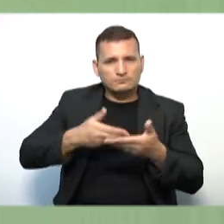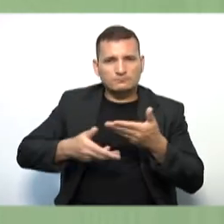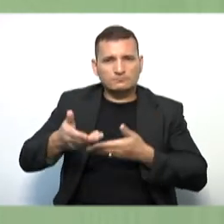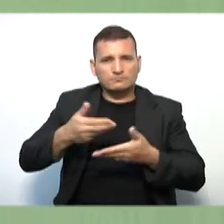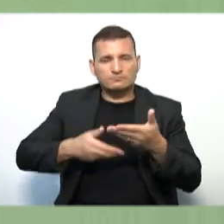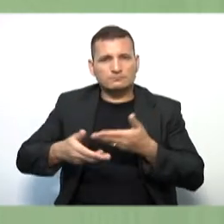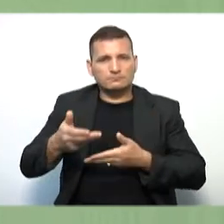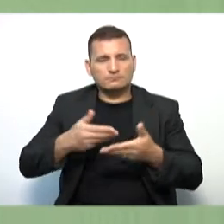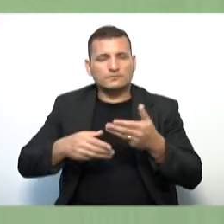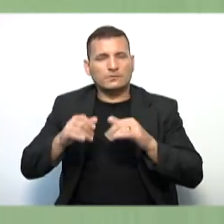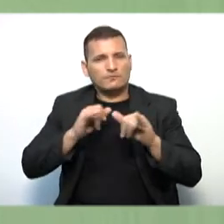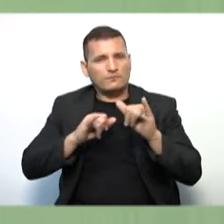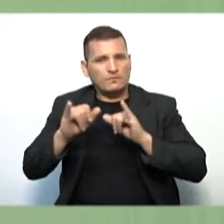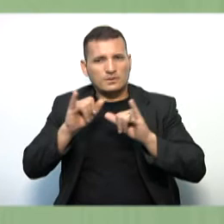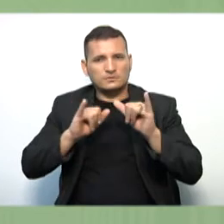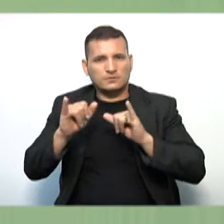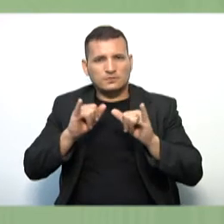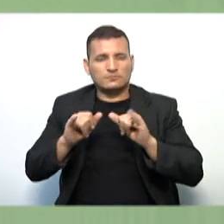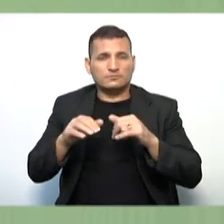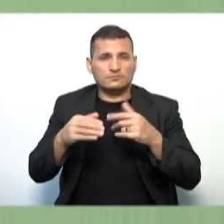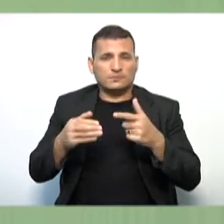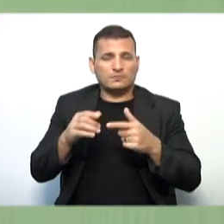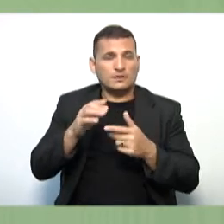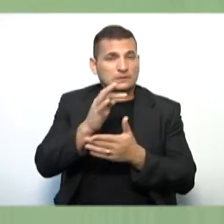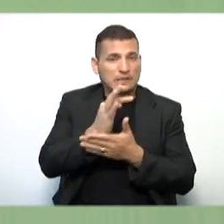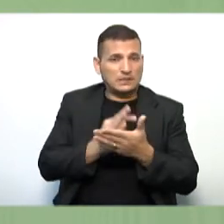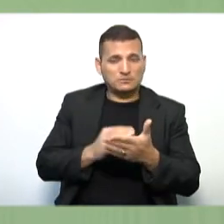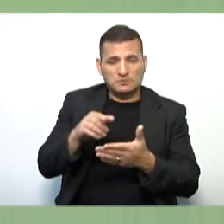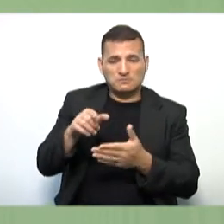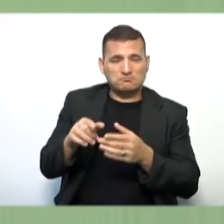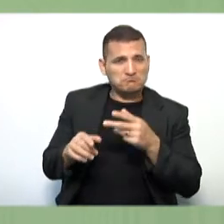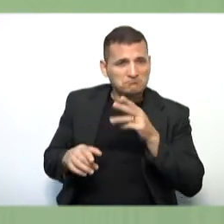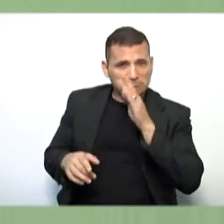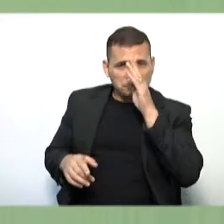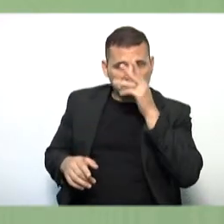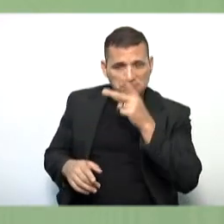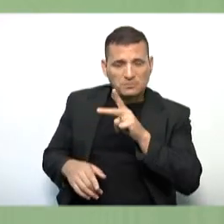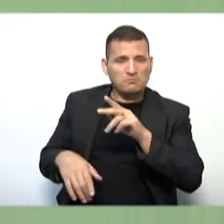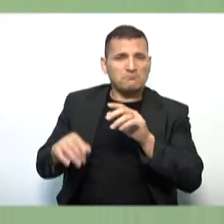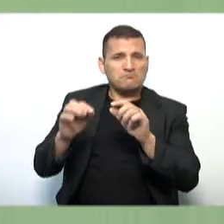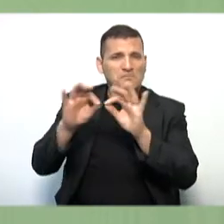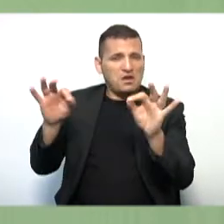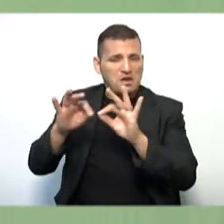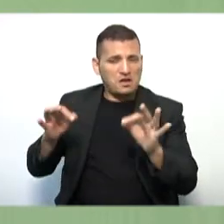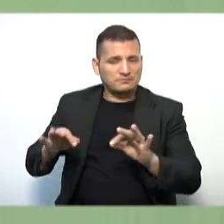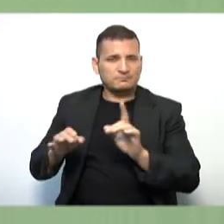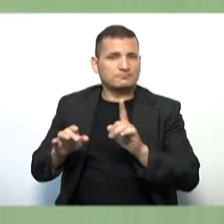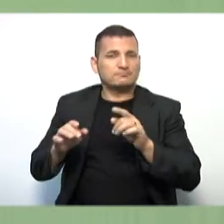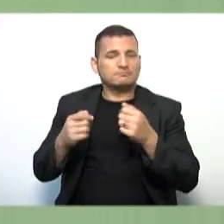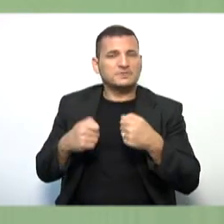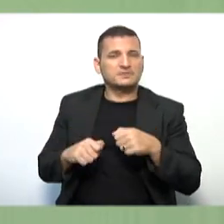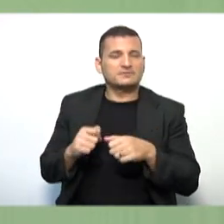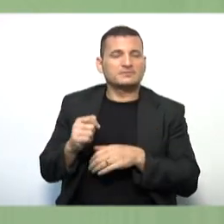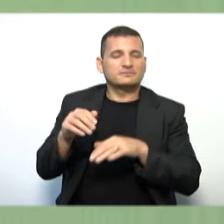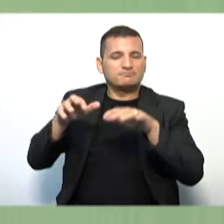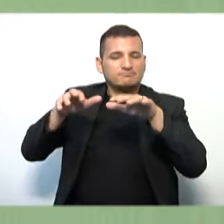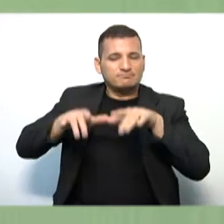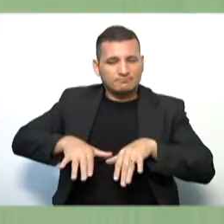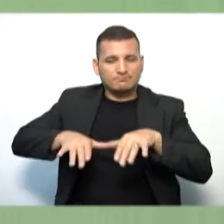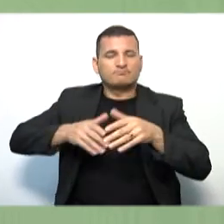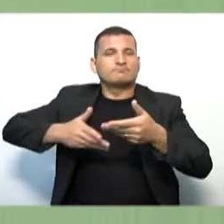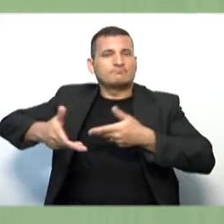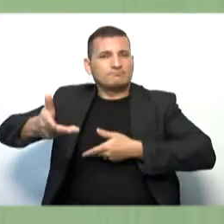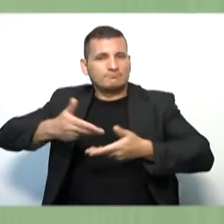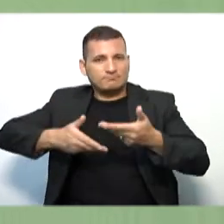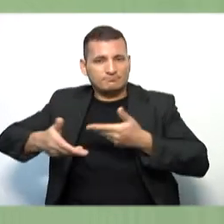toda a informação, né? Então, o texto não vai digitar sozinho, né? A gente vai precisar interagir com ele. Então, os softwares de primeiro